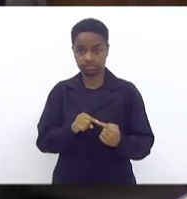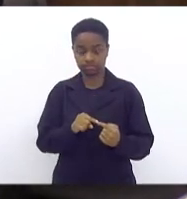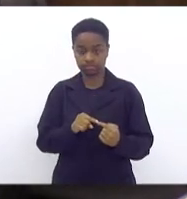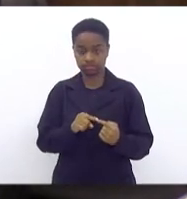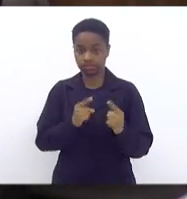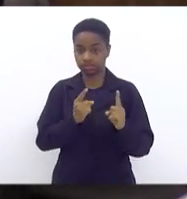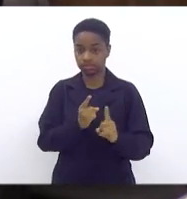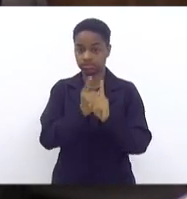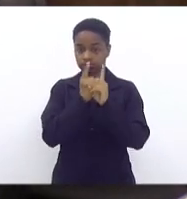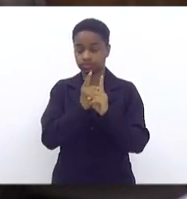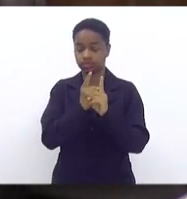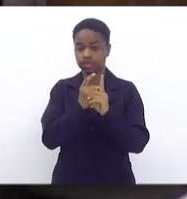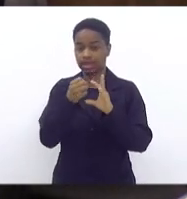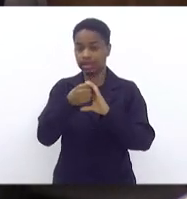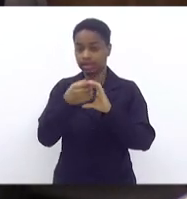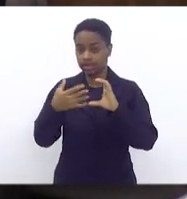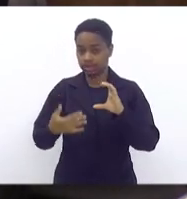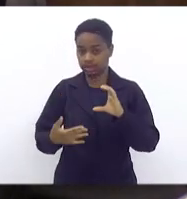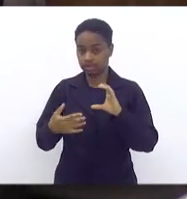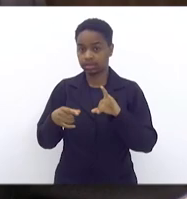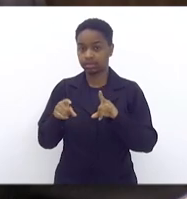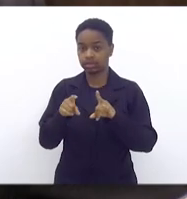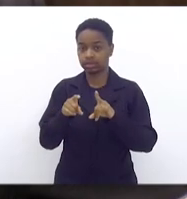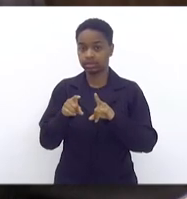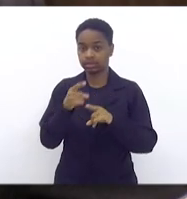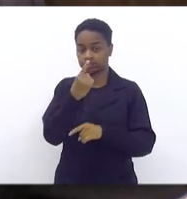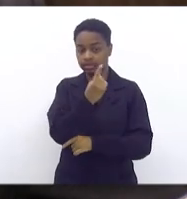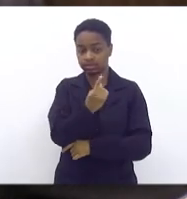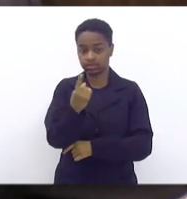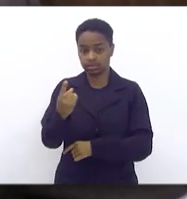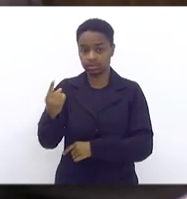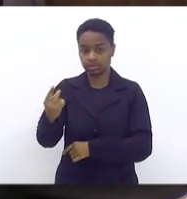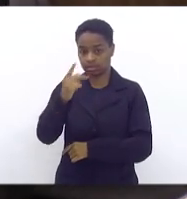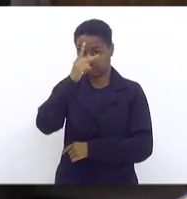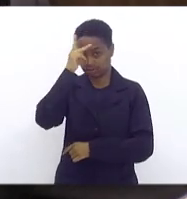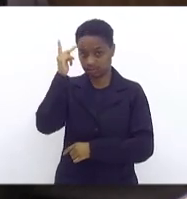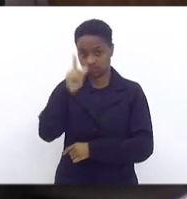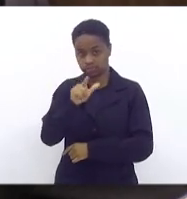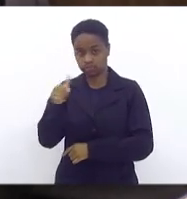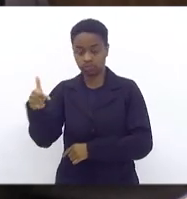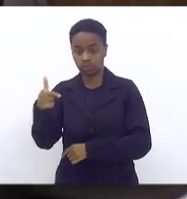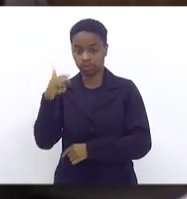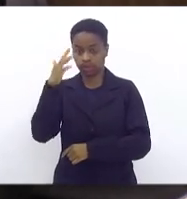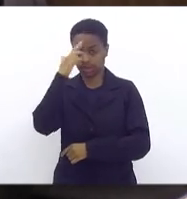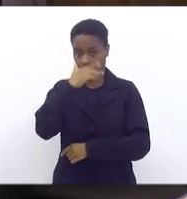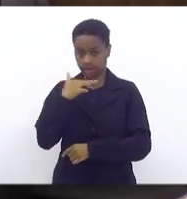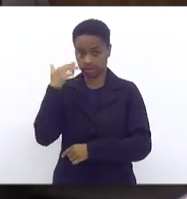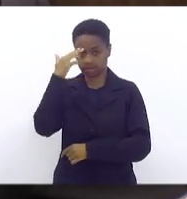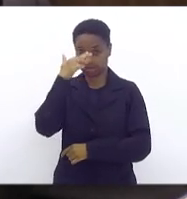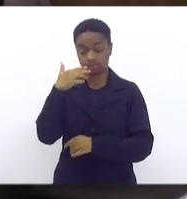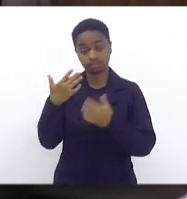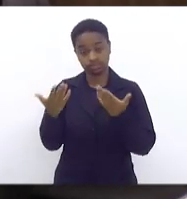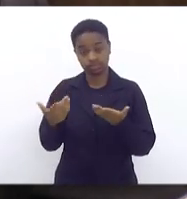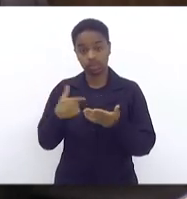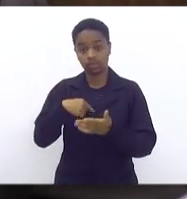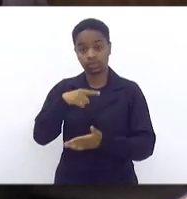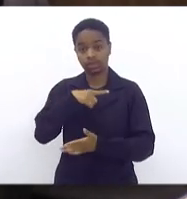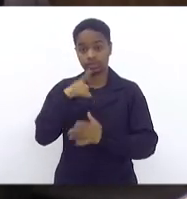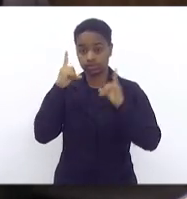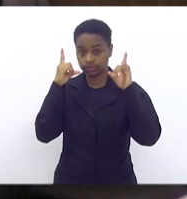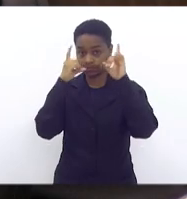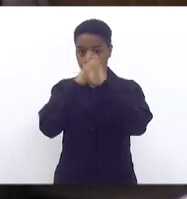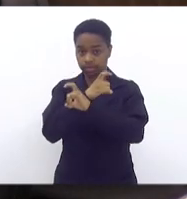identificar traços individualizador das pessoas da outra raça né então eu tenho dificuldade de